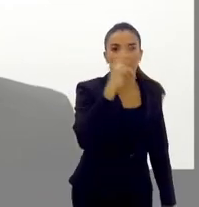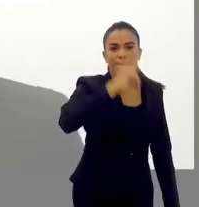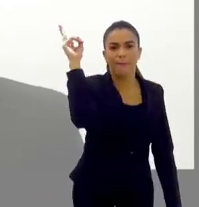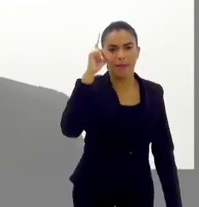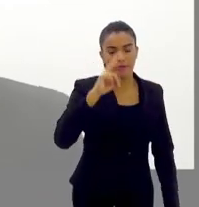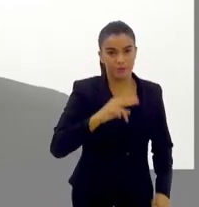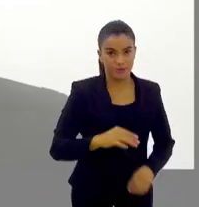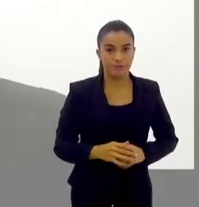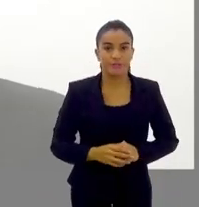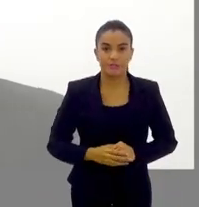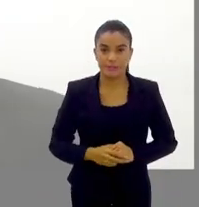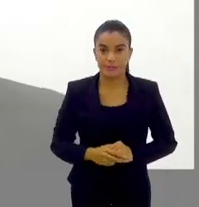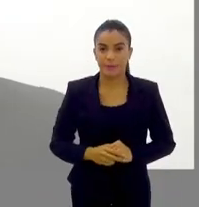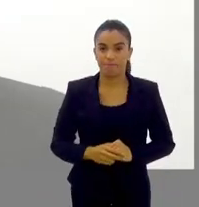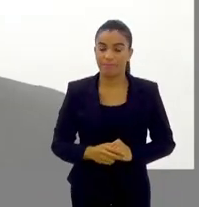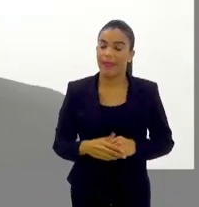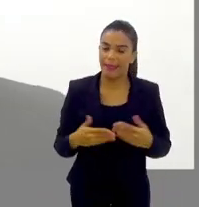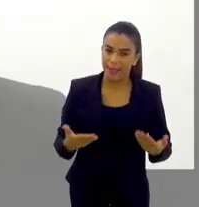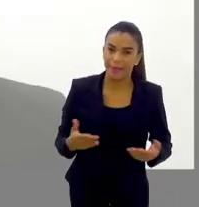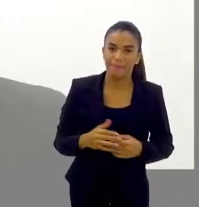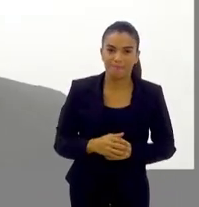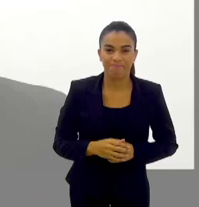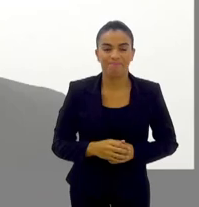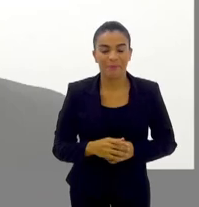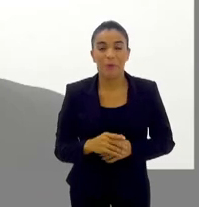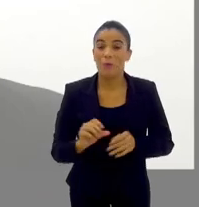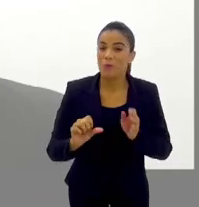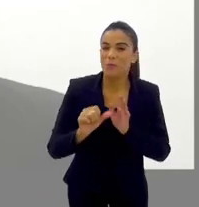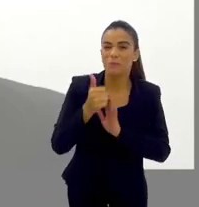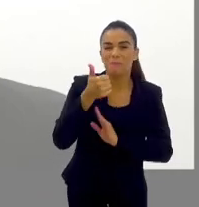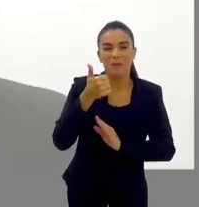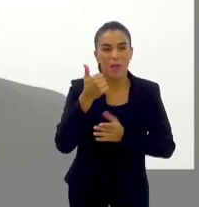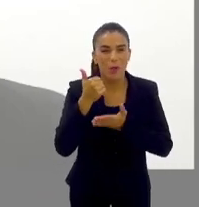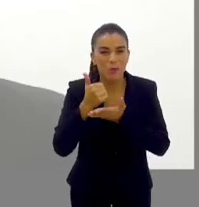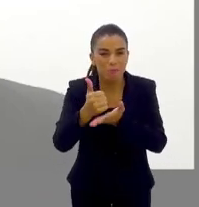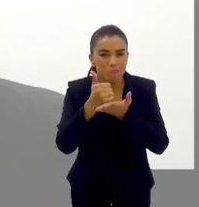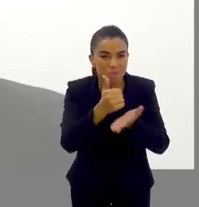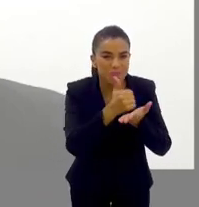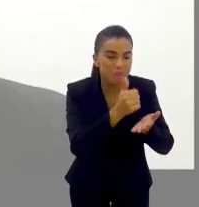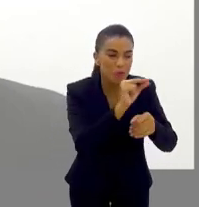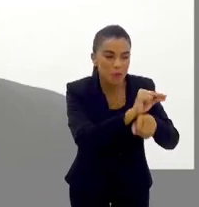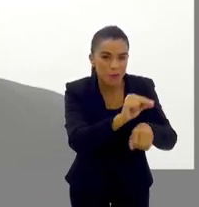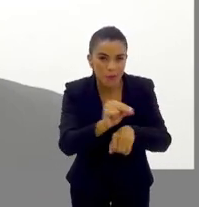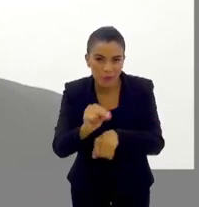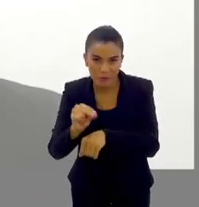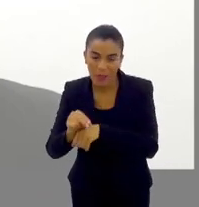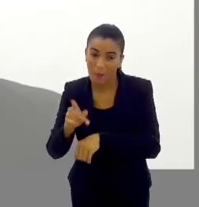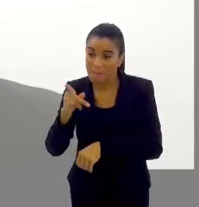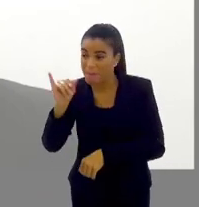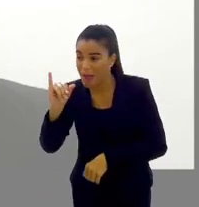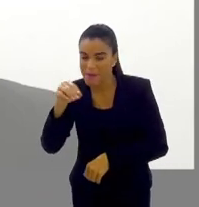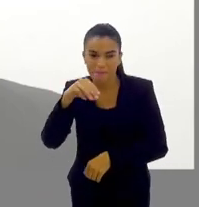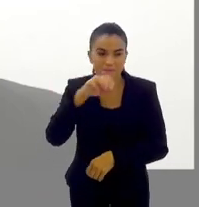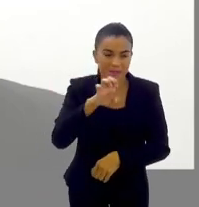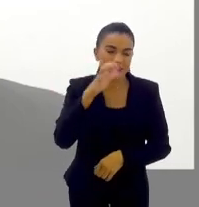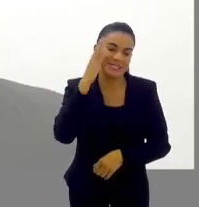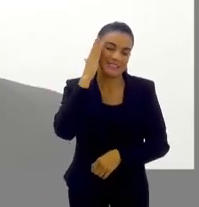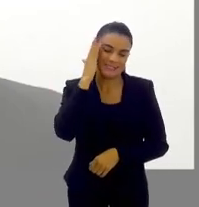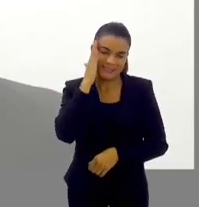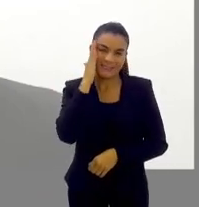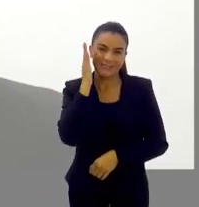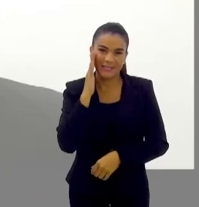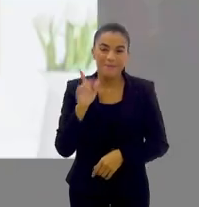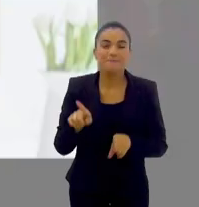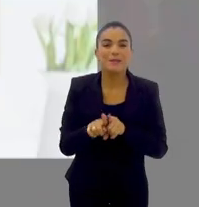para precisar de medicação injetada. Fazer aqueles primeiros cuidados ali, né, que já é sabido de quem é pai, de quem é